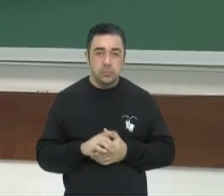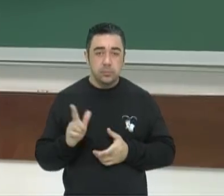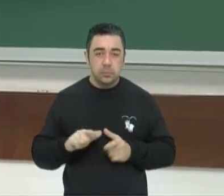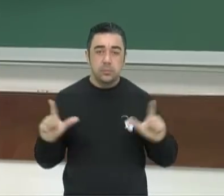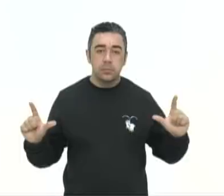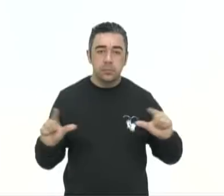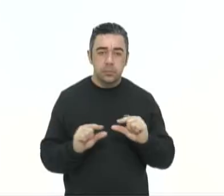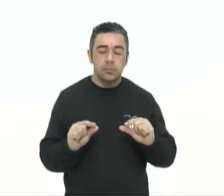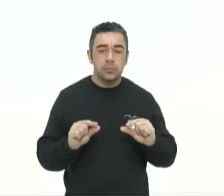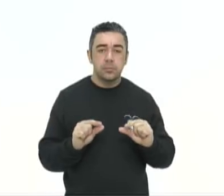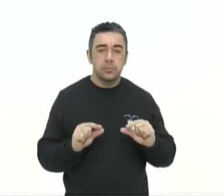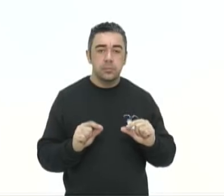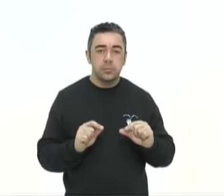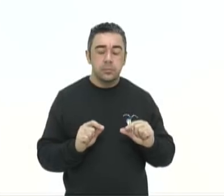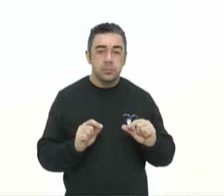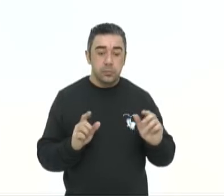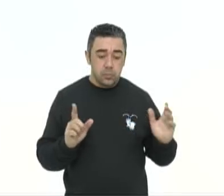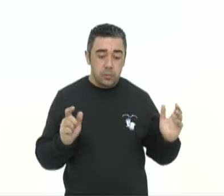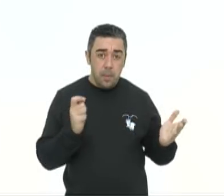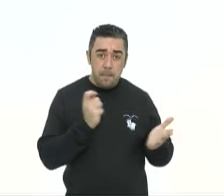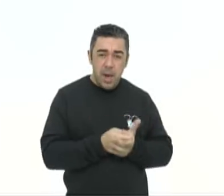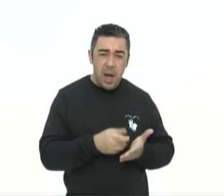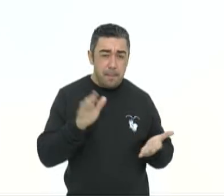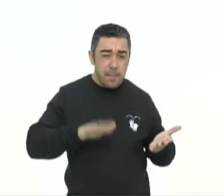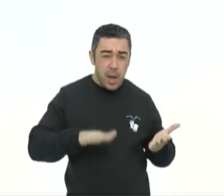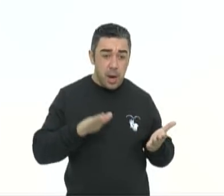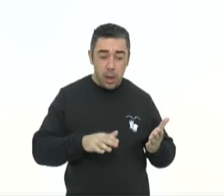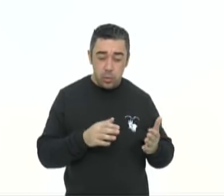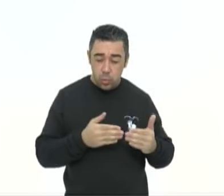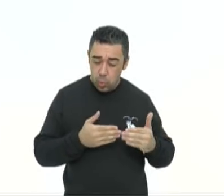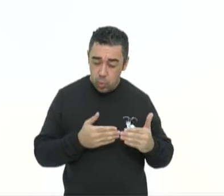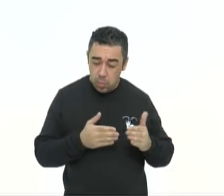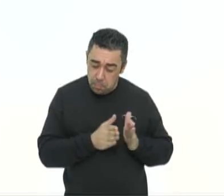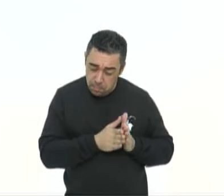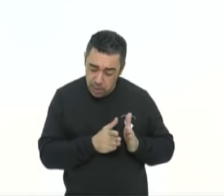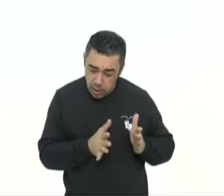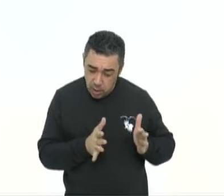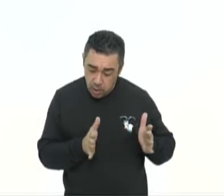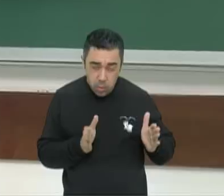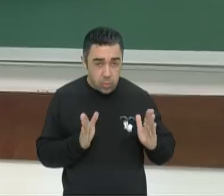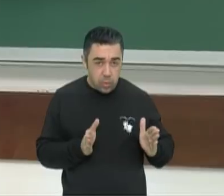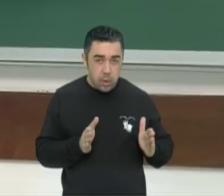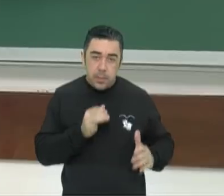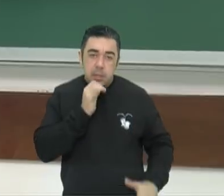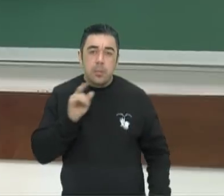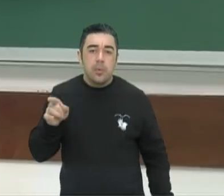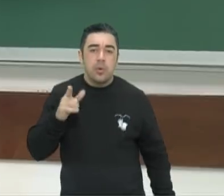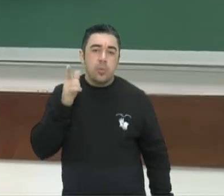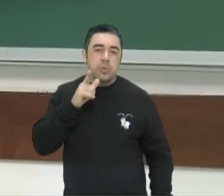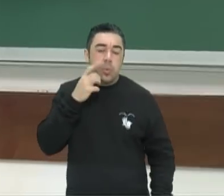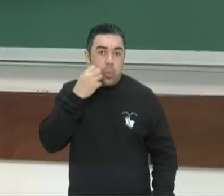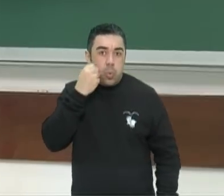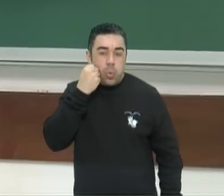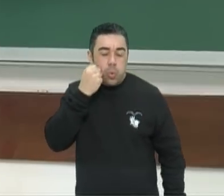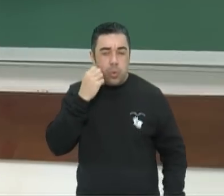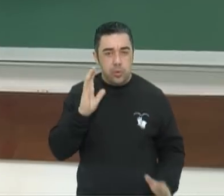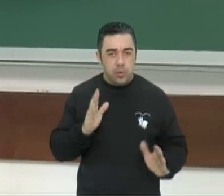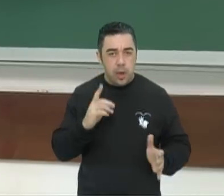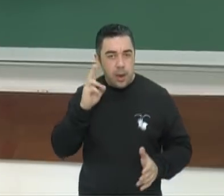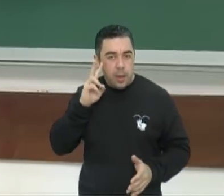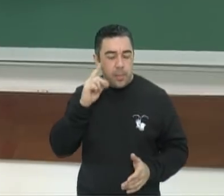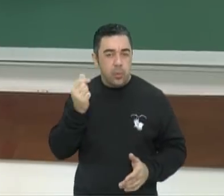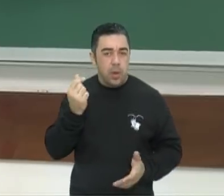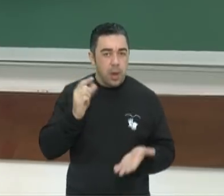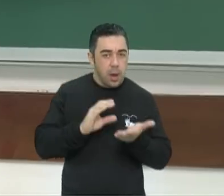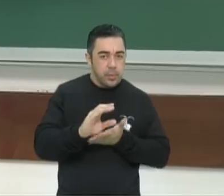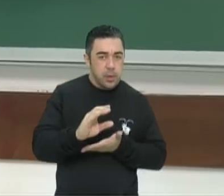o preço por um longo período. Tá? Então, aqueles que tinham maior capacidade financeira, e aí vamos lembrar do capital